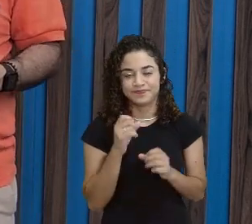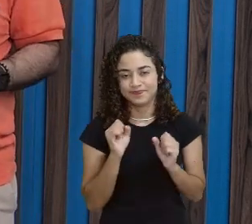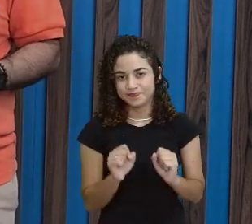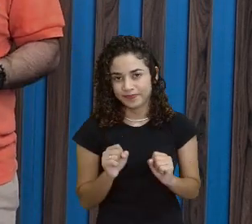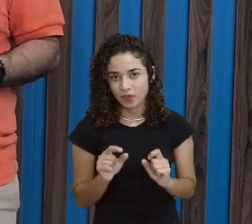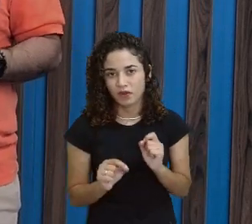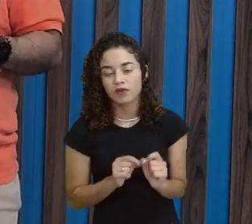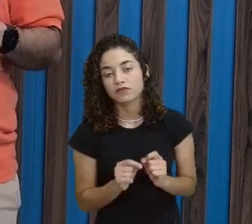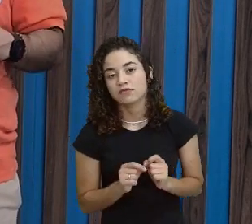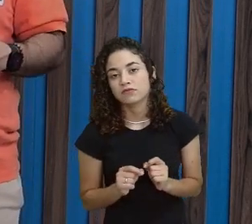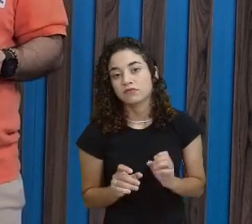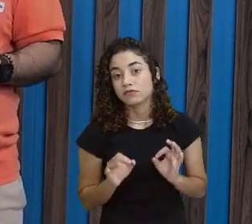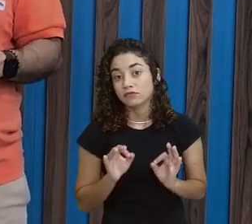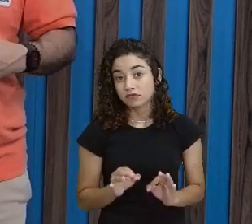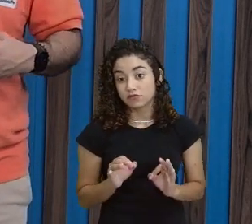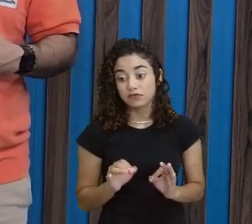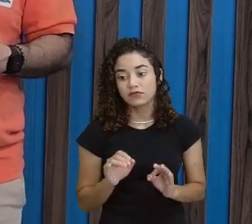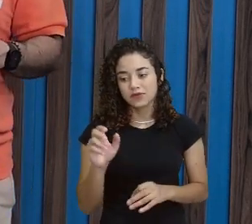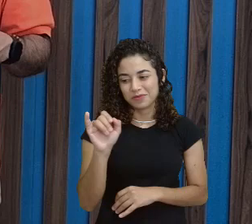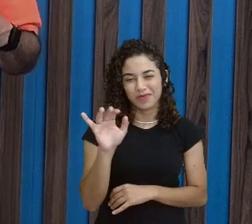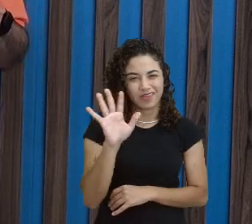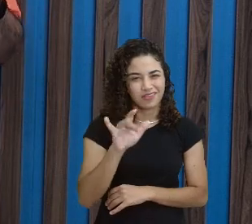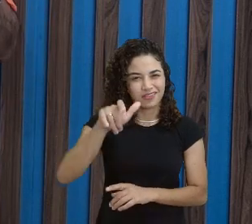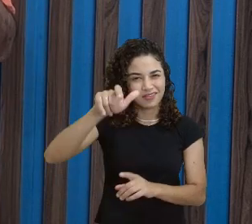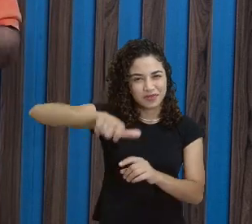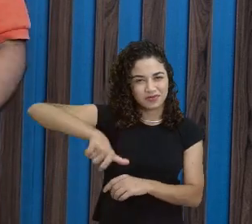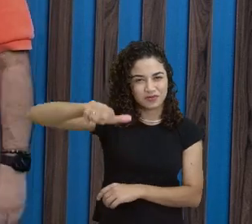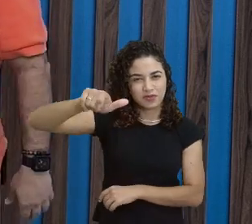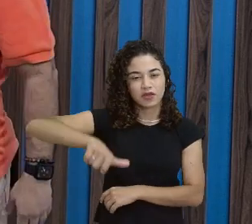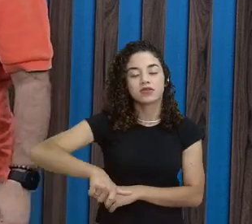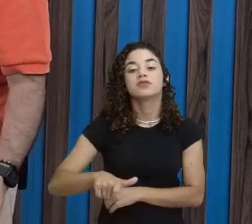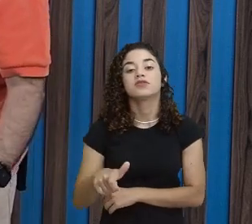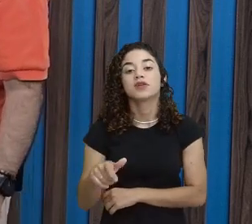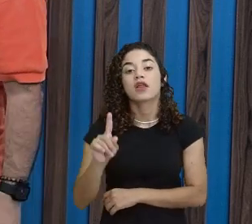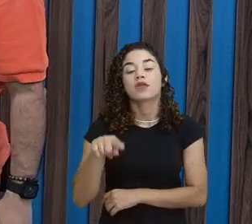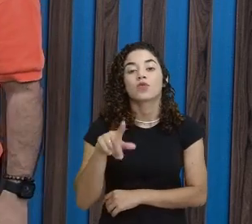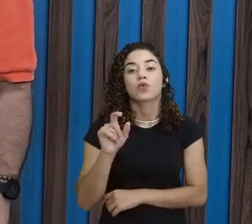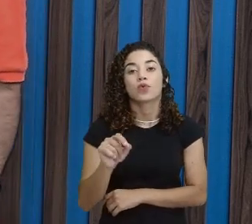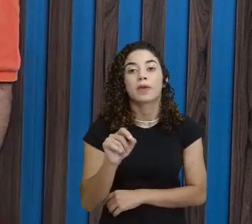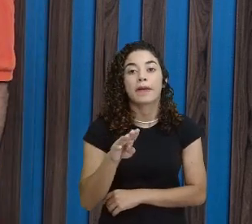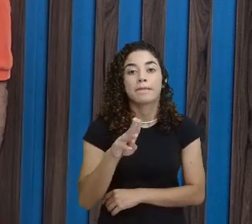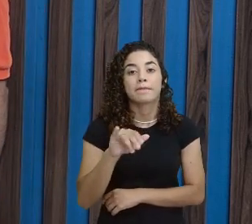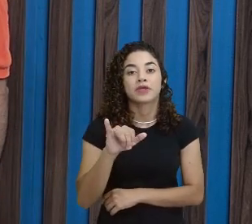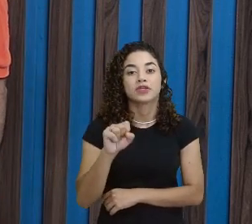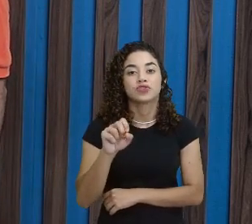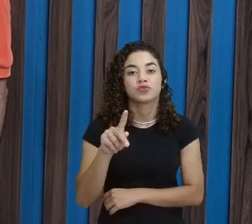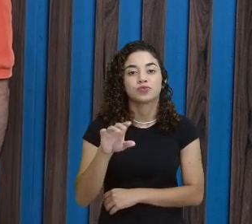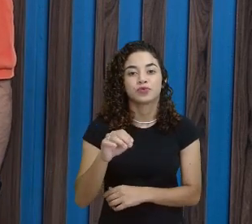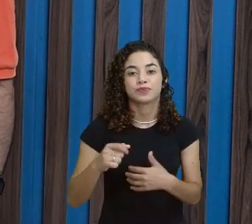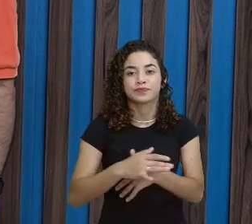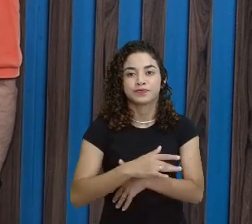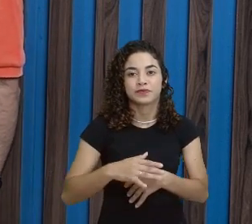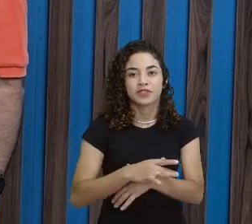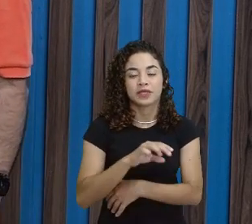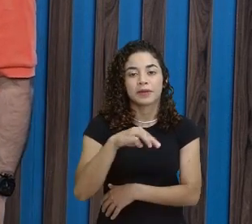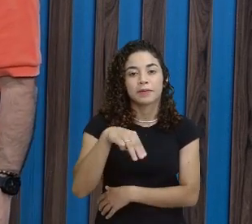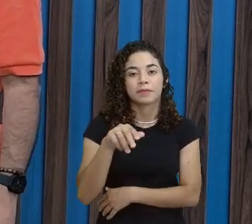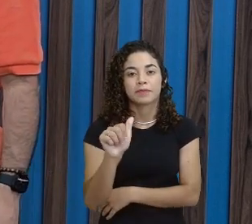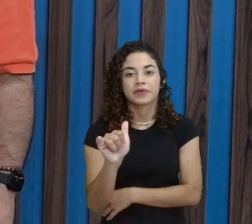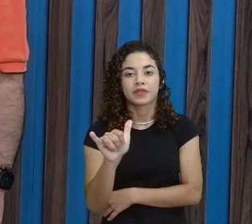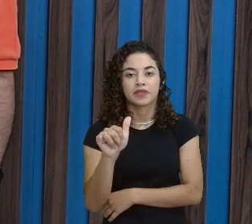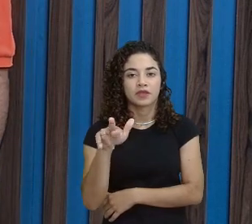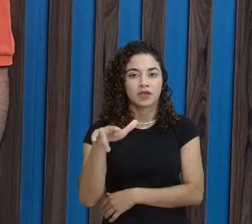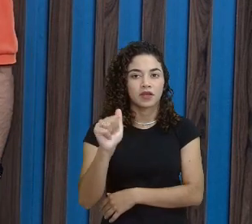a respeito da figura do São Nicolau, é que ele foi bispo da cidade de Mira, certo? Numa